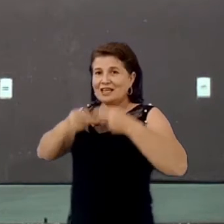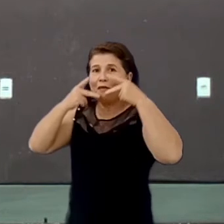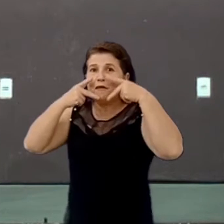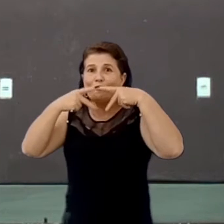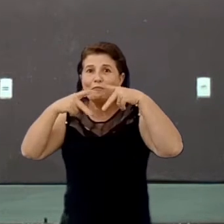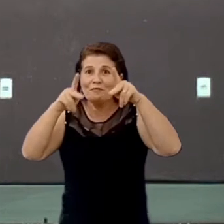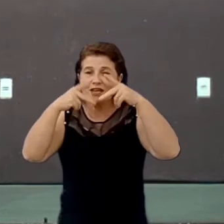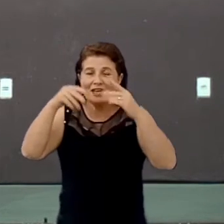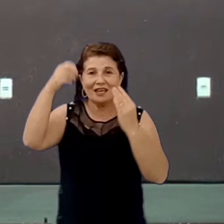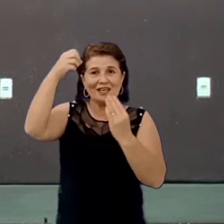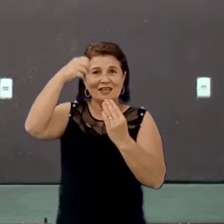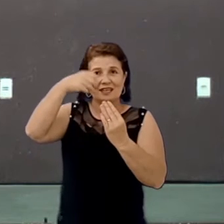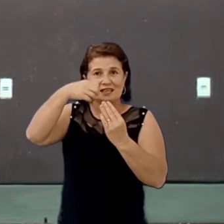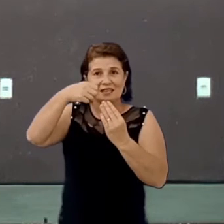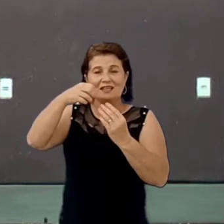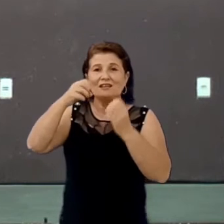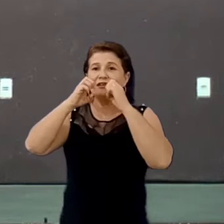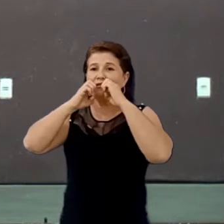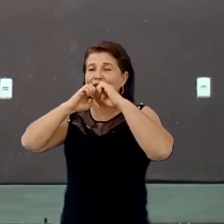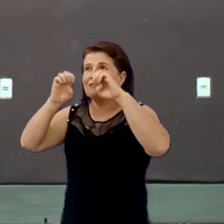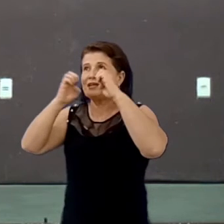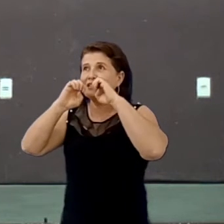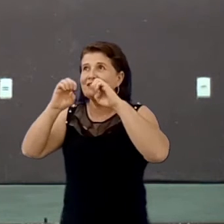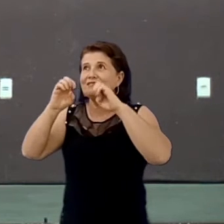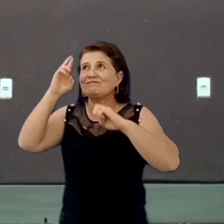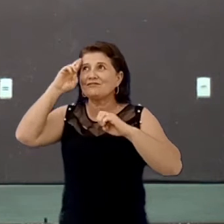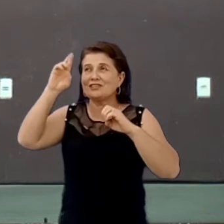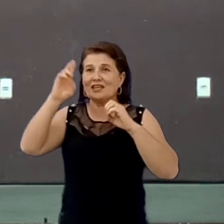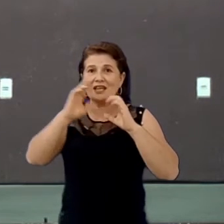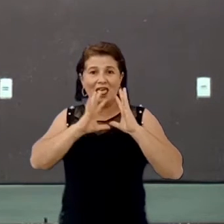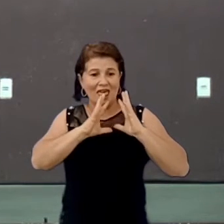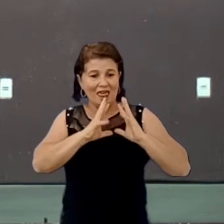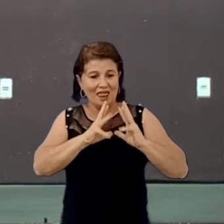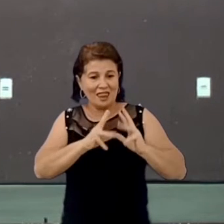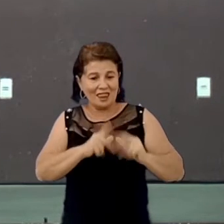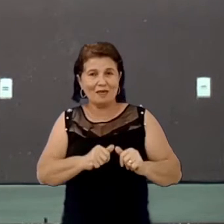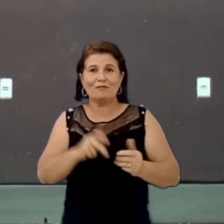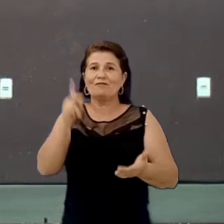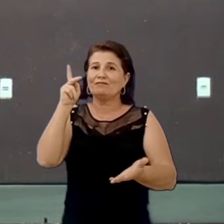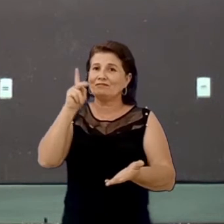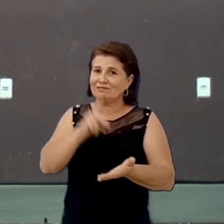aqui tem sido o Evangelho do Senhor. Um Evangelho puro e verdadeiro.